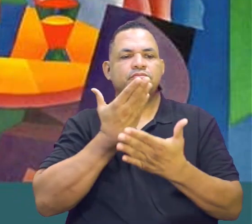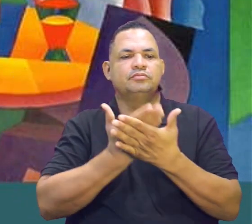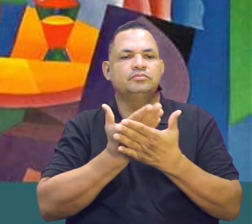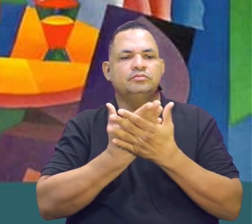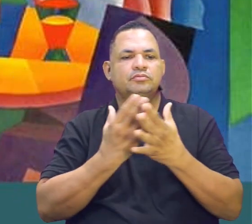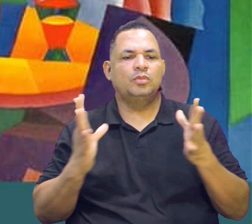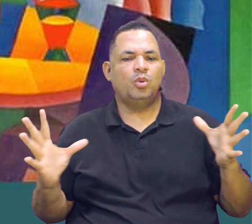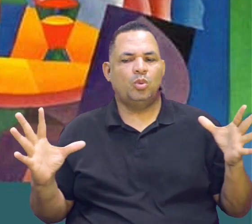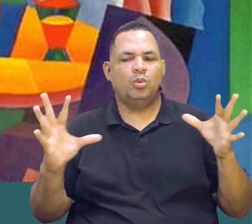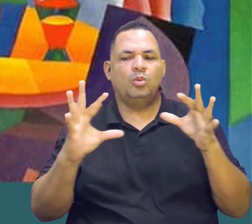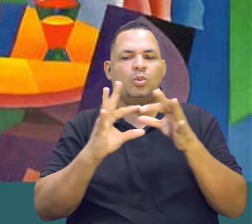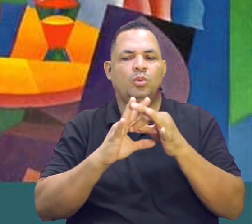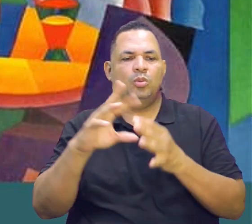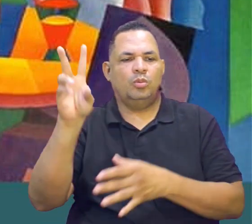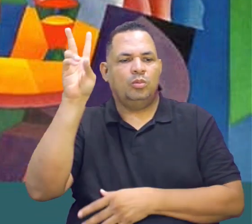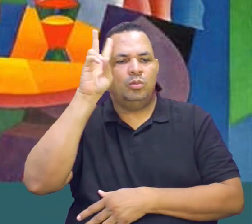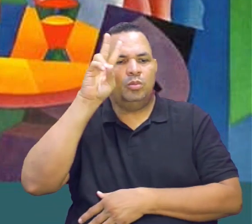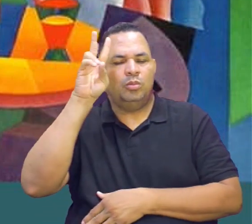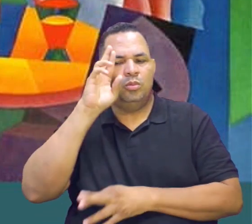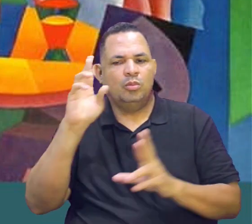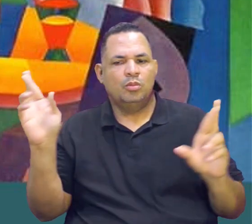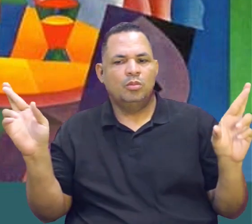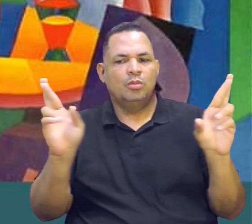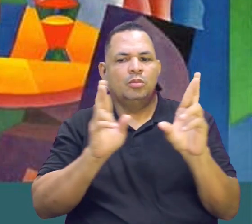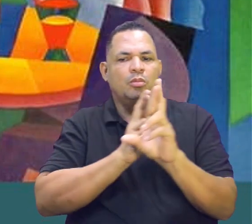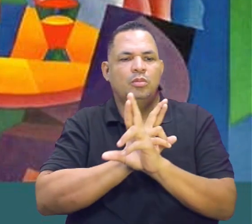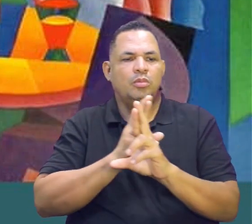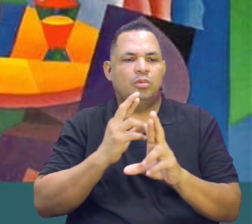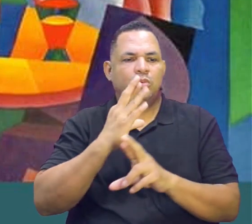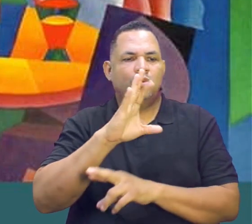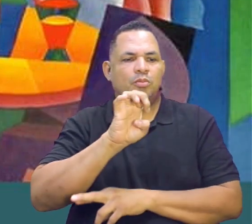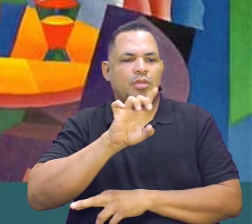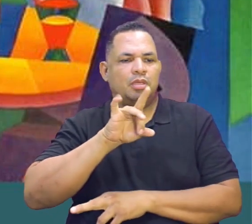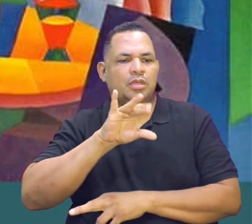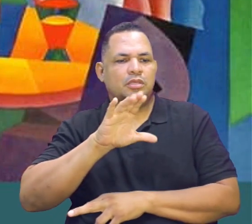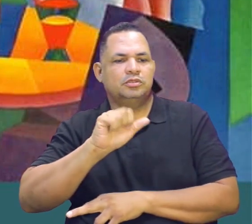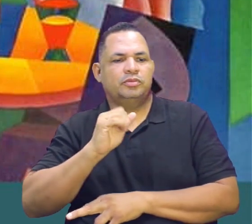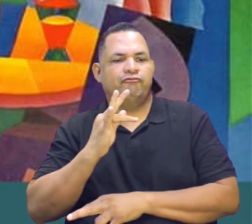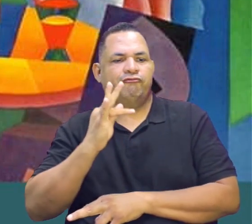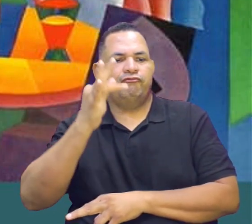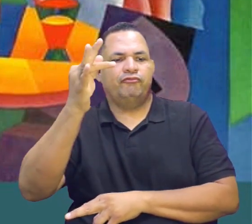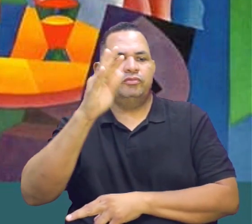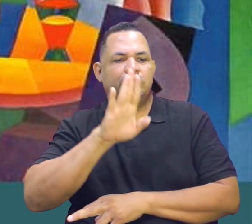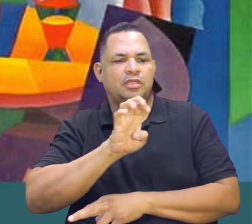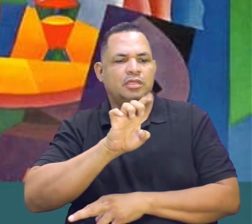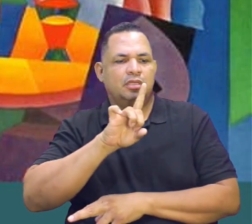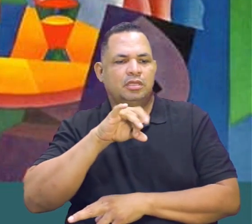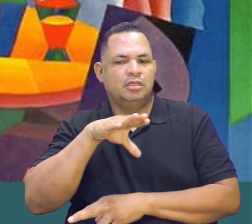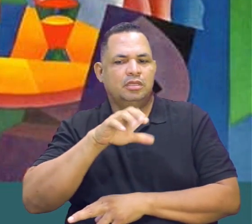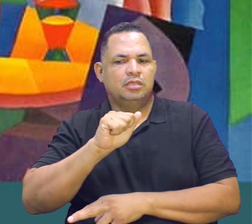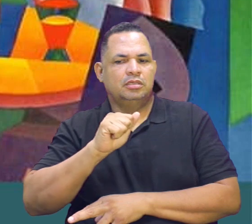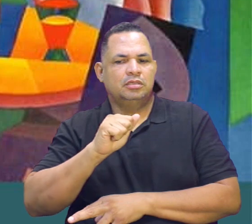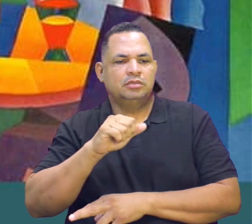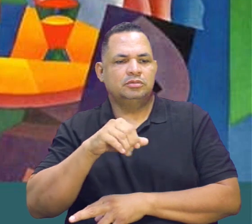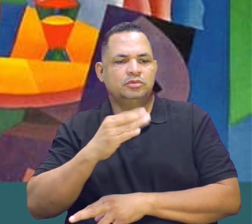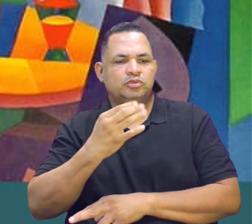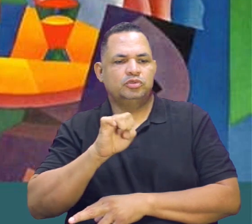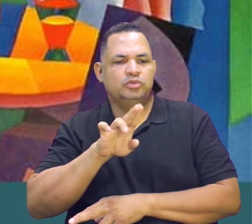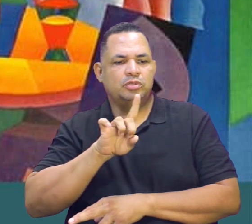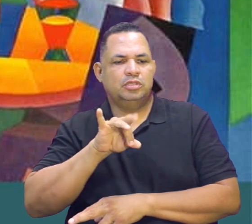O contexto histórico relacionado à questão do cubismo, do futurismo, dadaísmo,